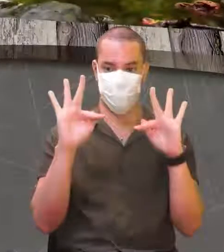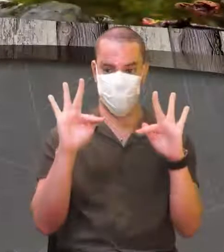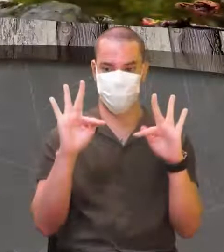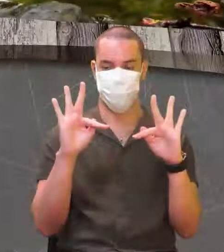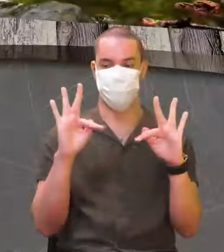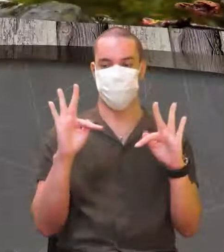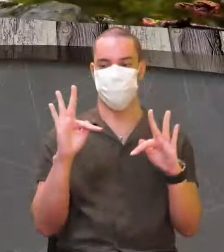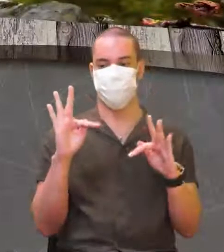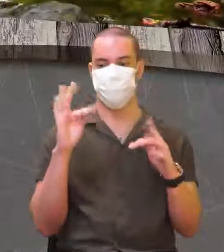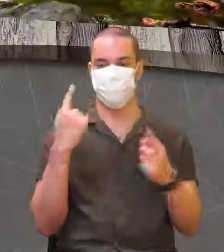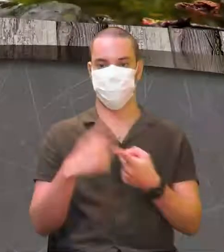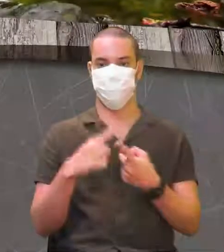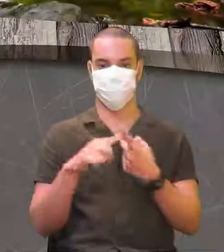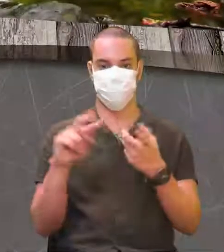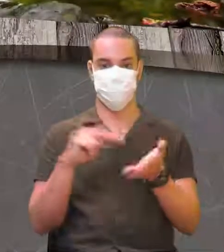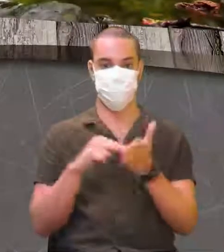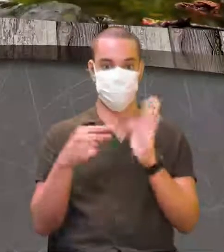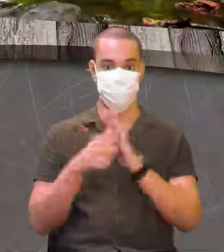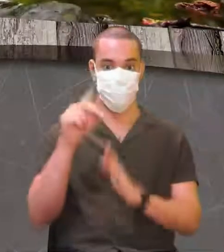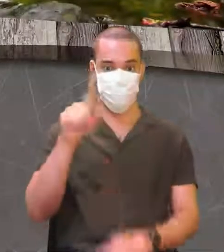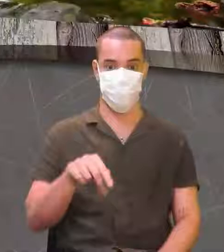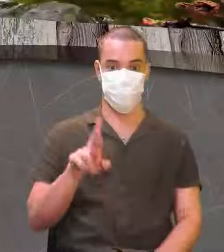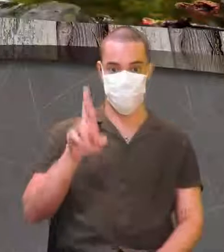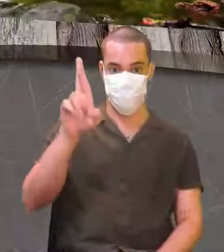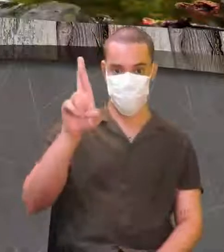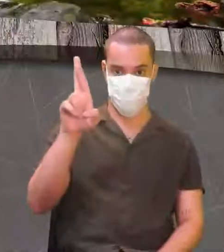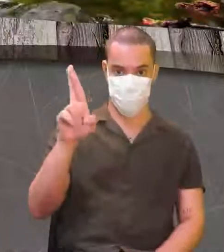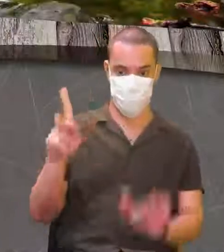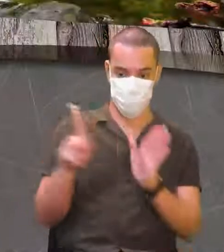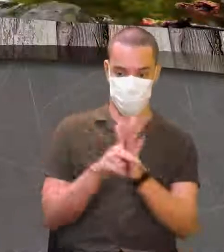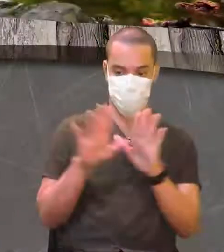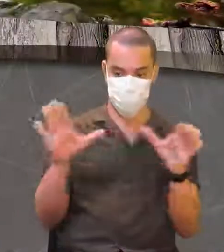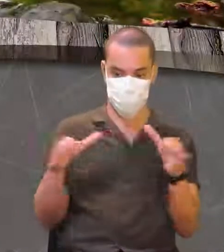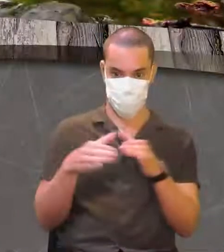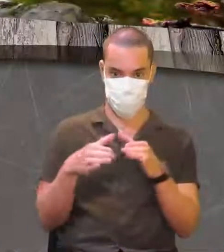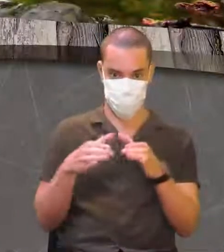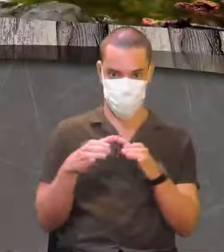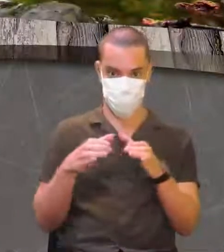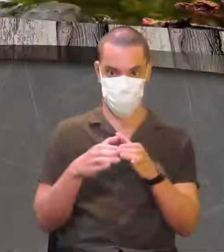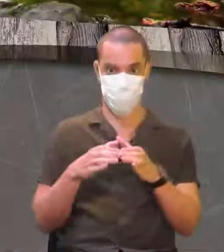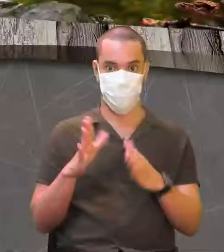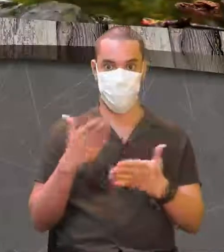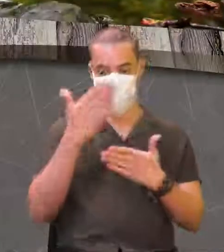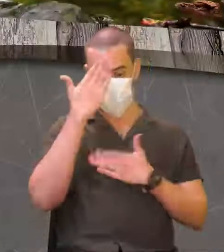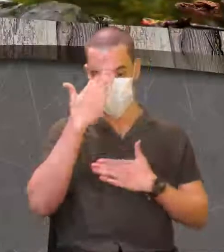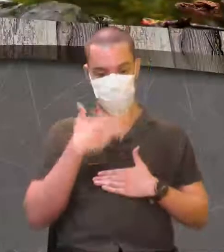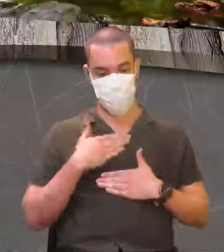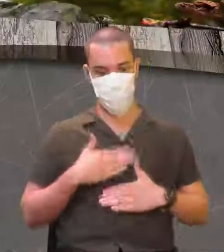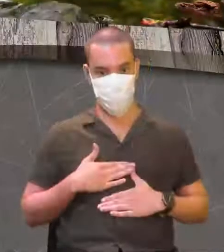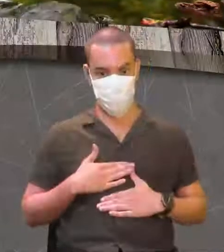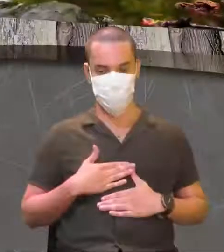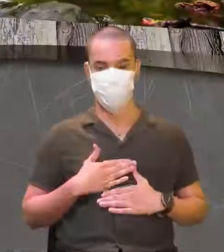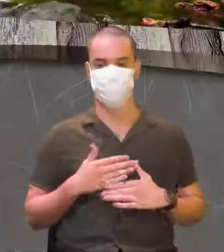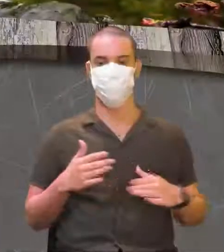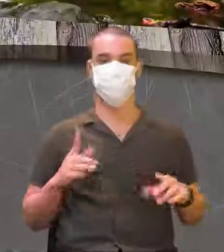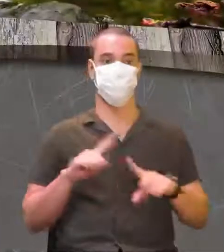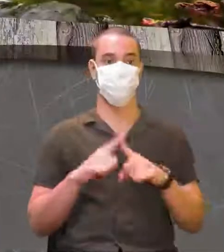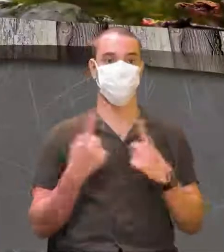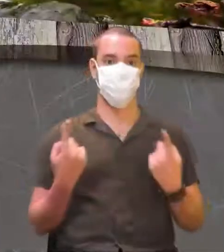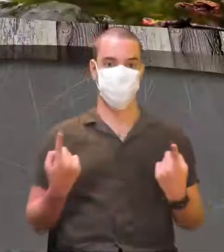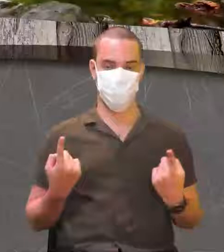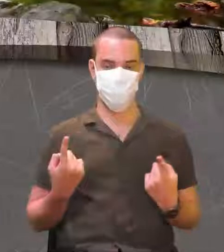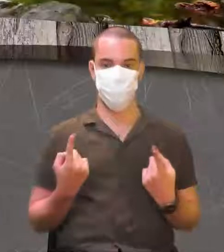Ou seja, ele é responsável por uma determinada estrutura, né, do corpo, né, do organismo,